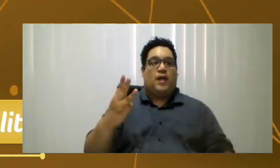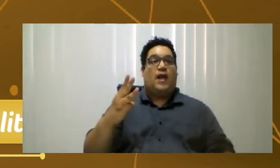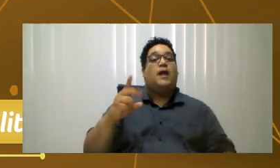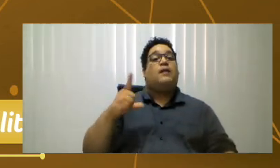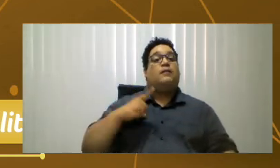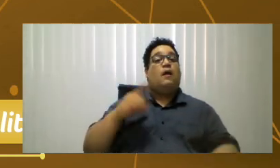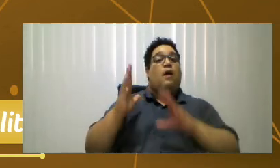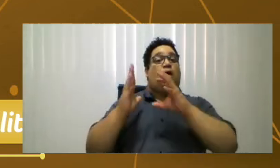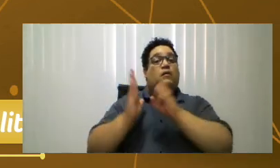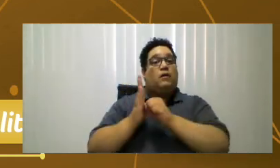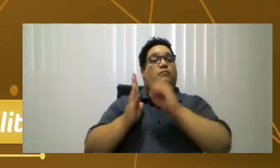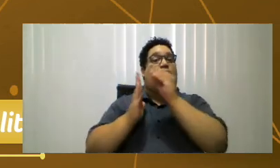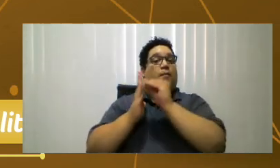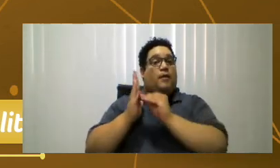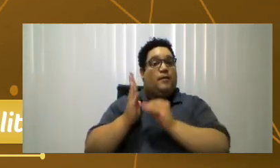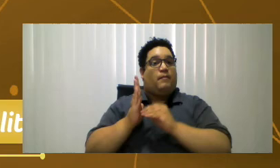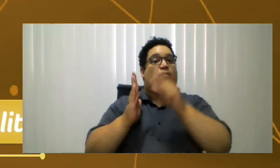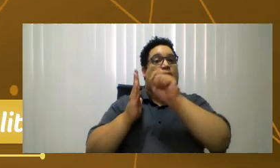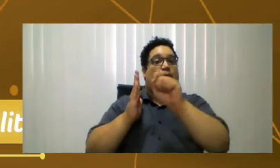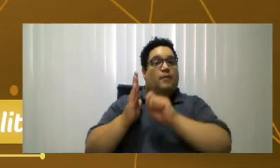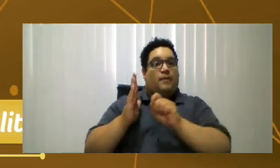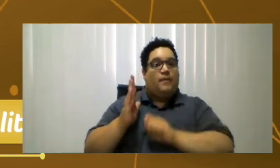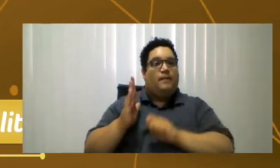do que precisa para fazer a notificação.